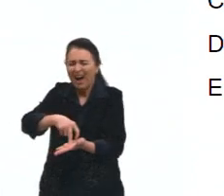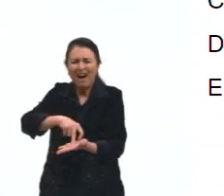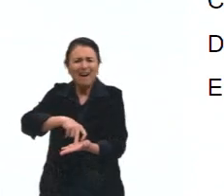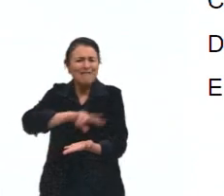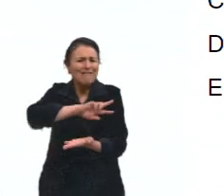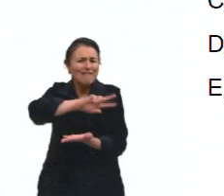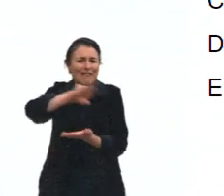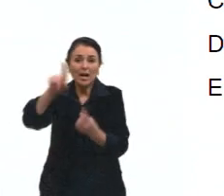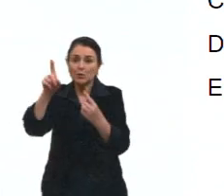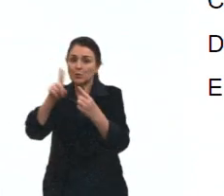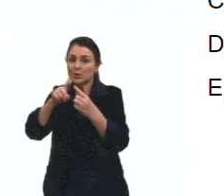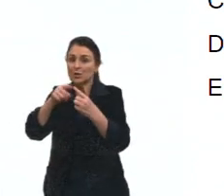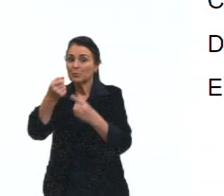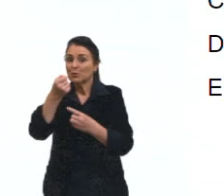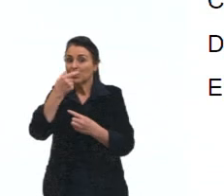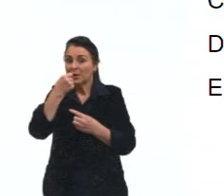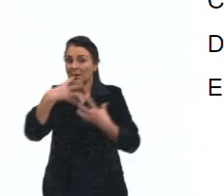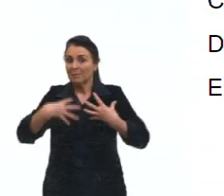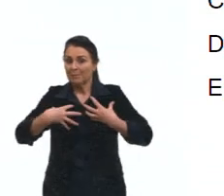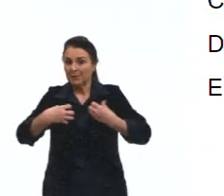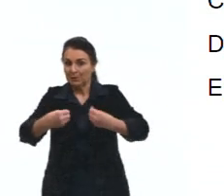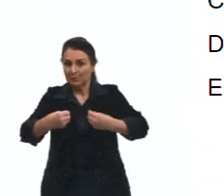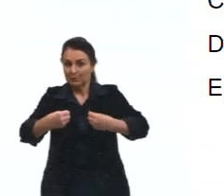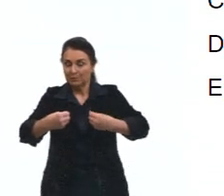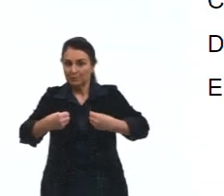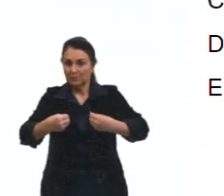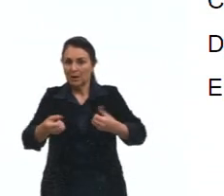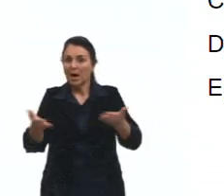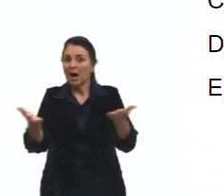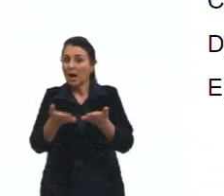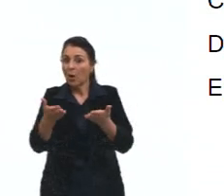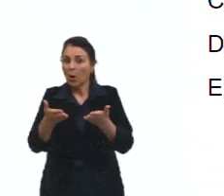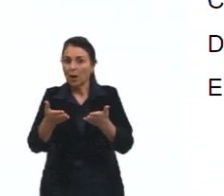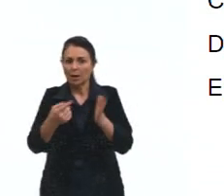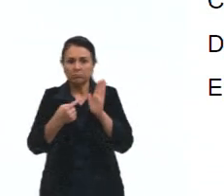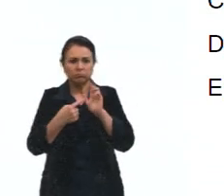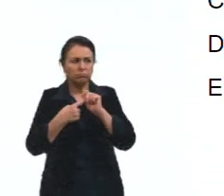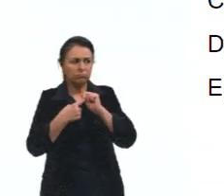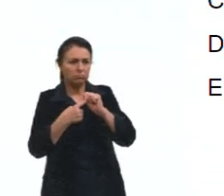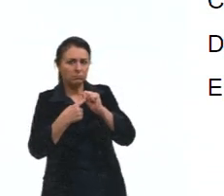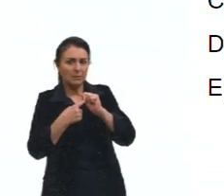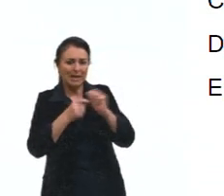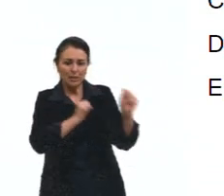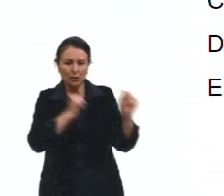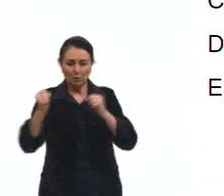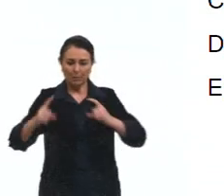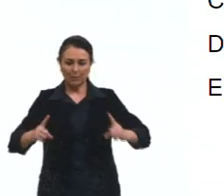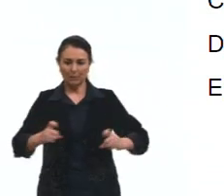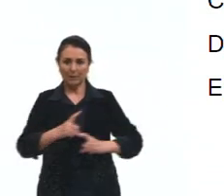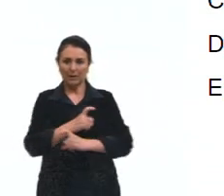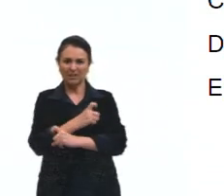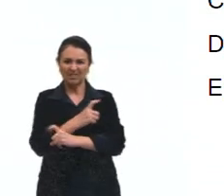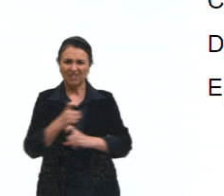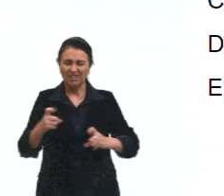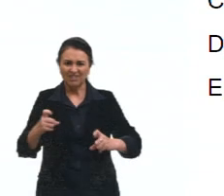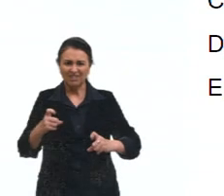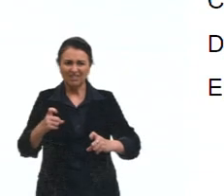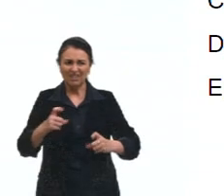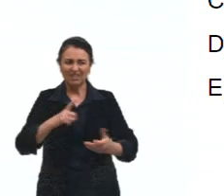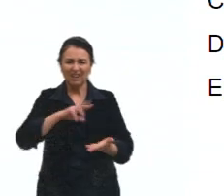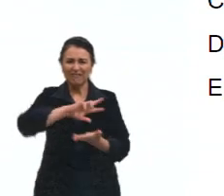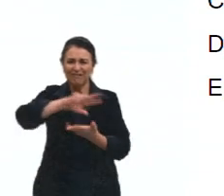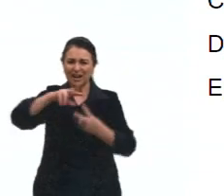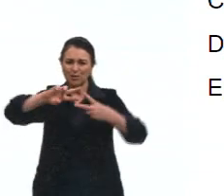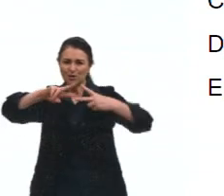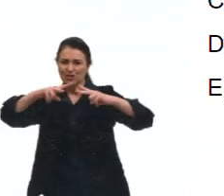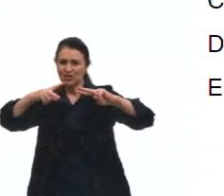antibióticos e atualmente tem se destacado as superbactérias que acumulam vários